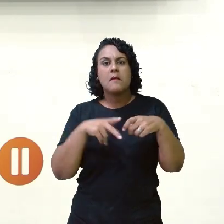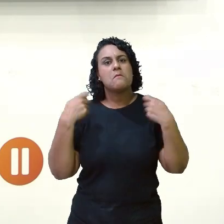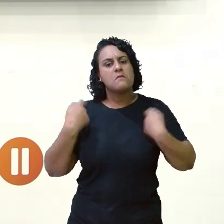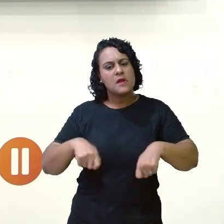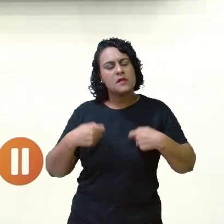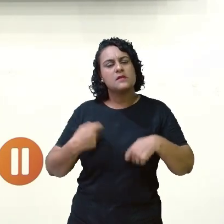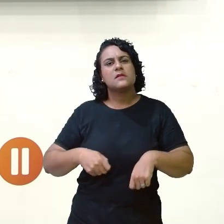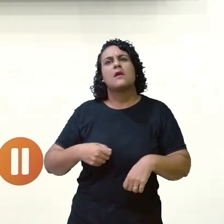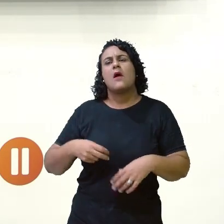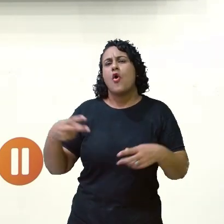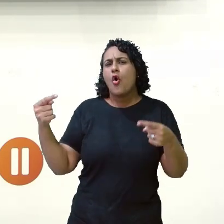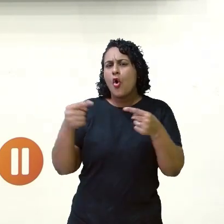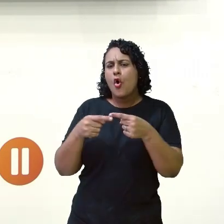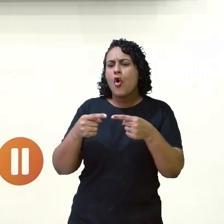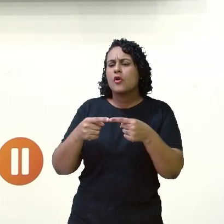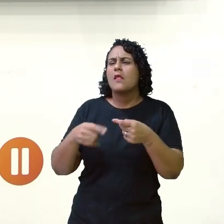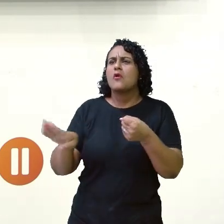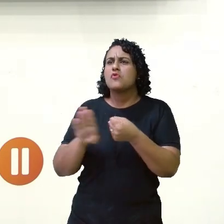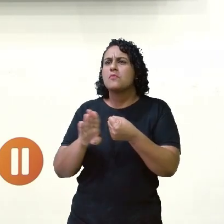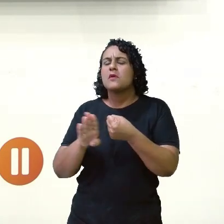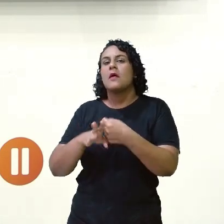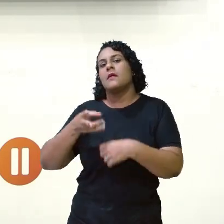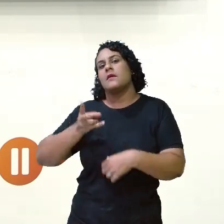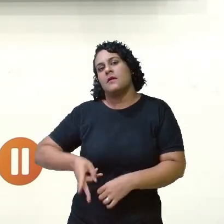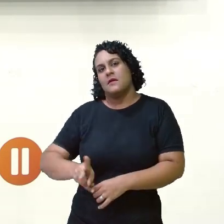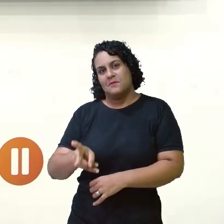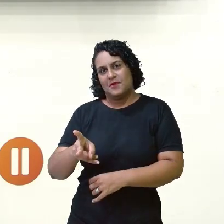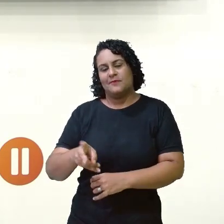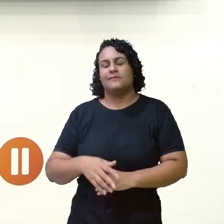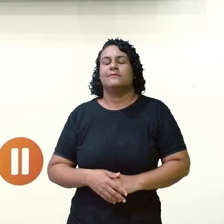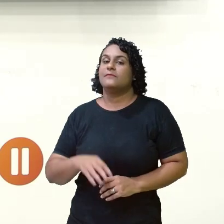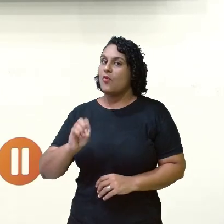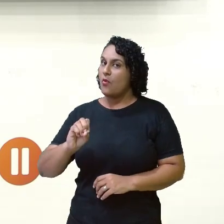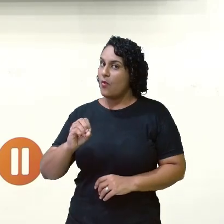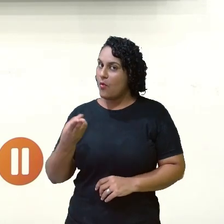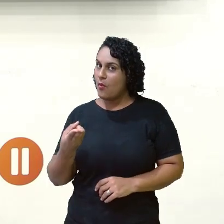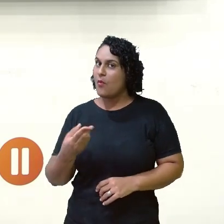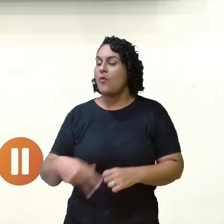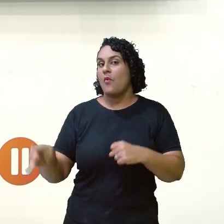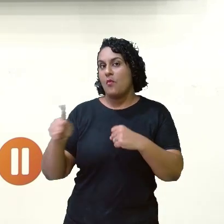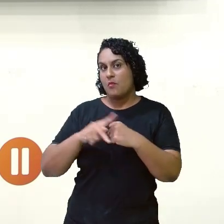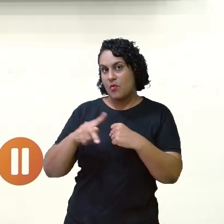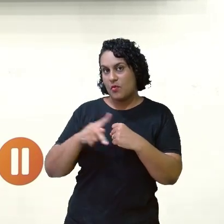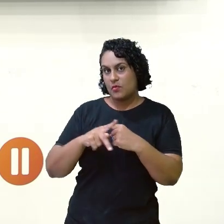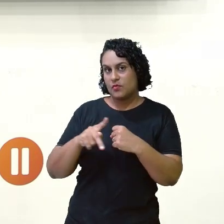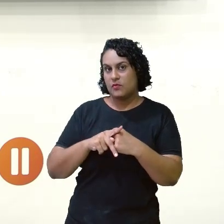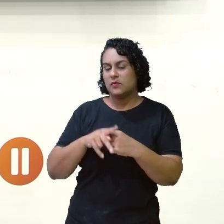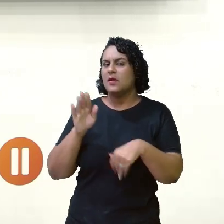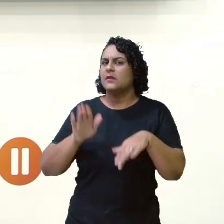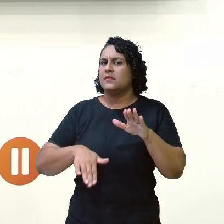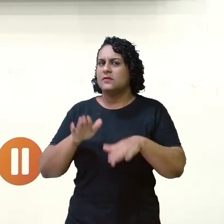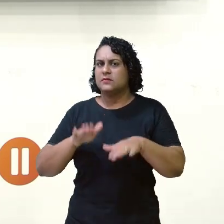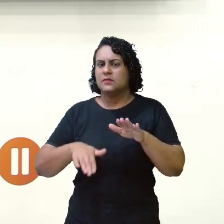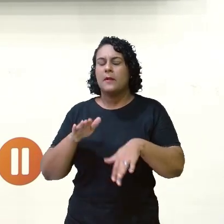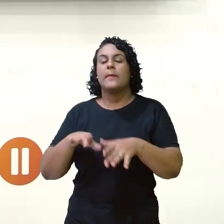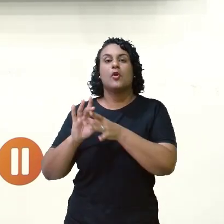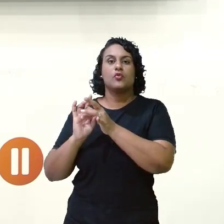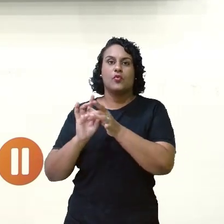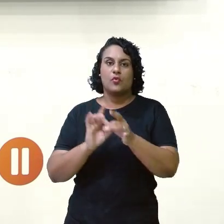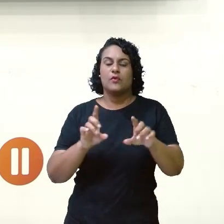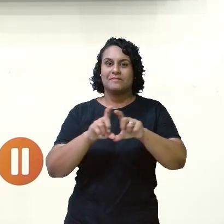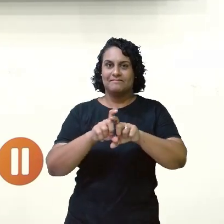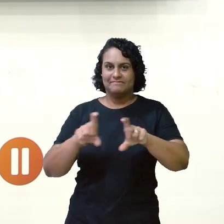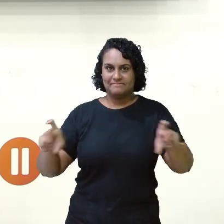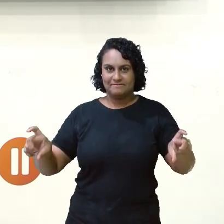verbo com o substantivo ou com o pronome, né? Vai depender do contexto aí